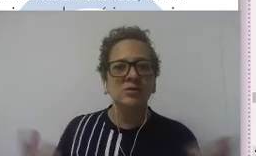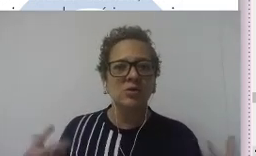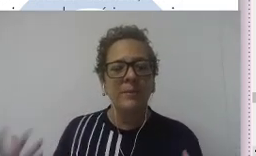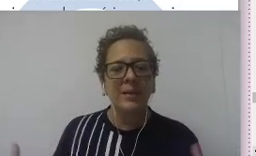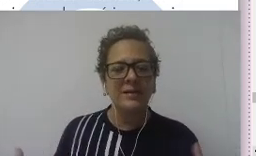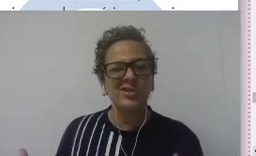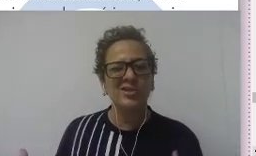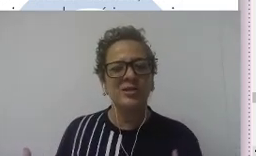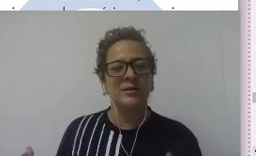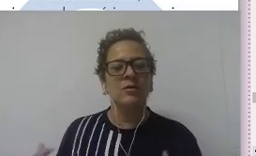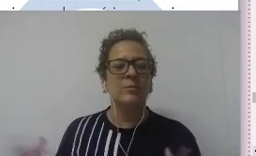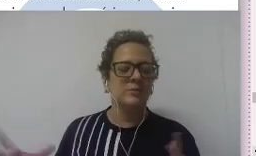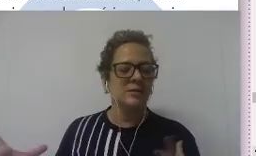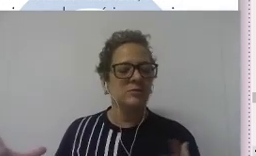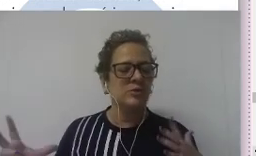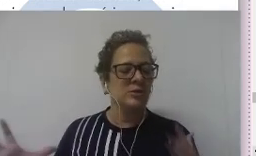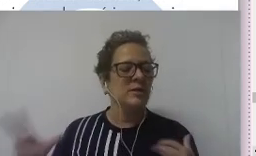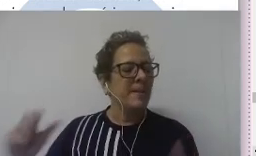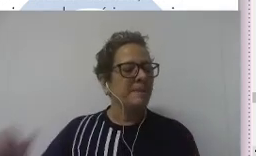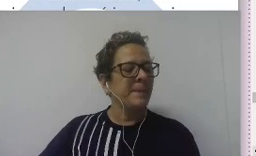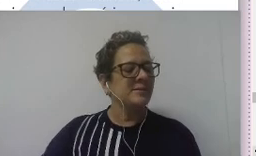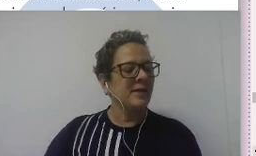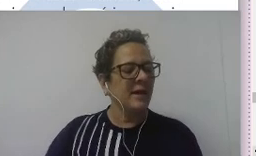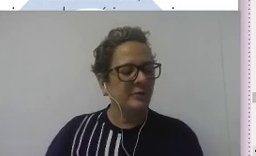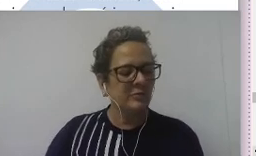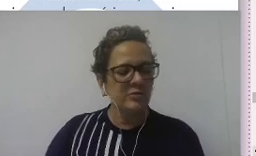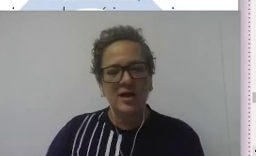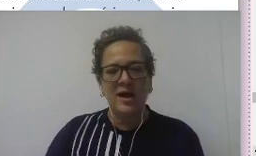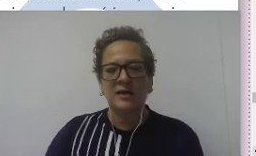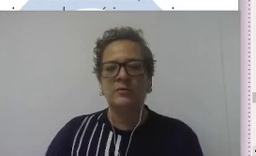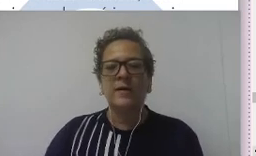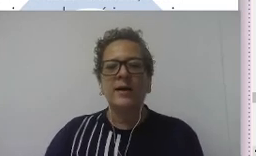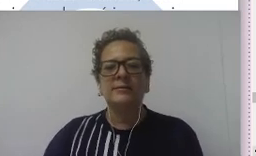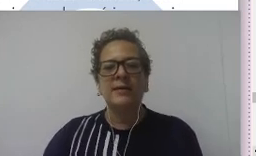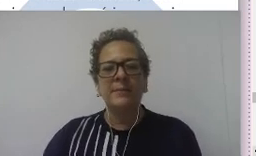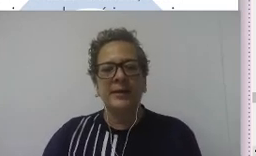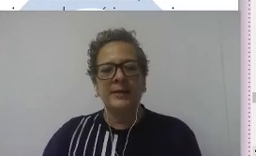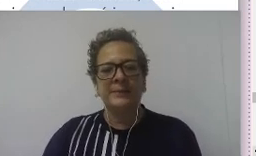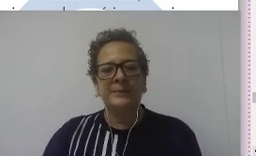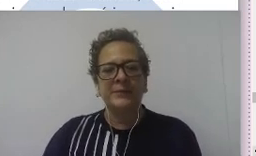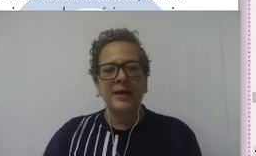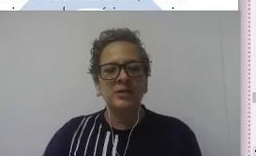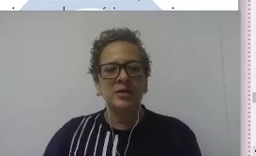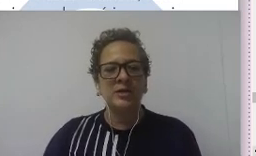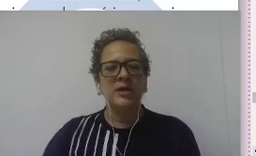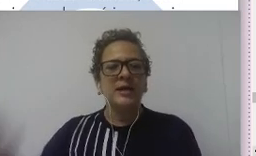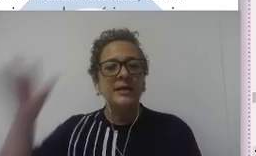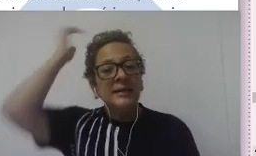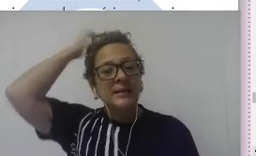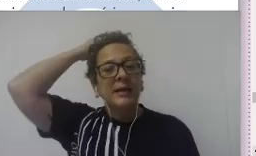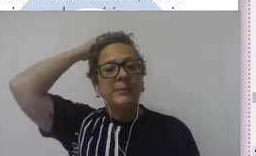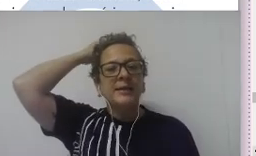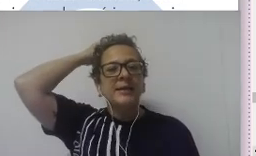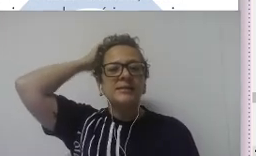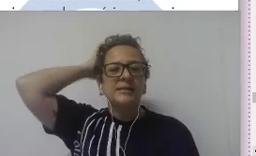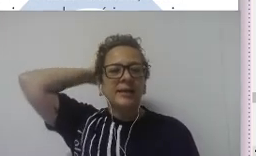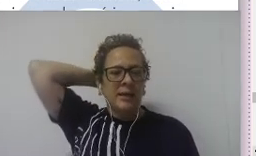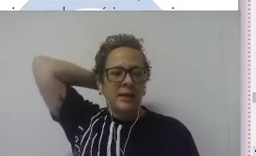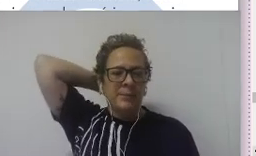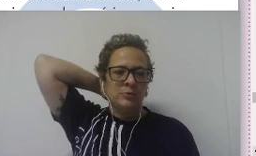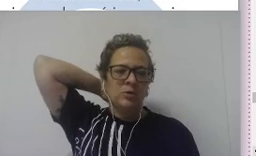a sonoplastia começou a surgir nessa época do teatro também, tá, gente? E também